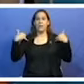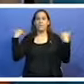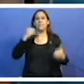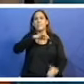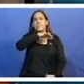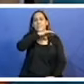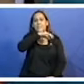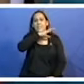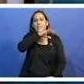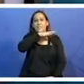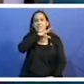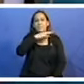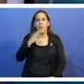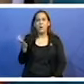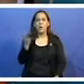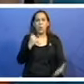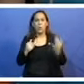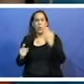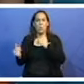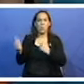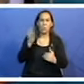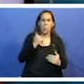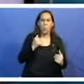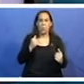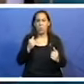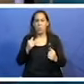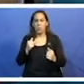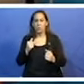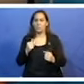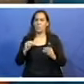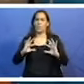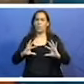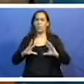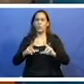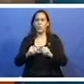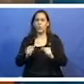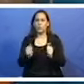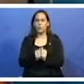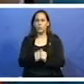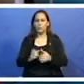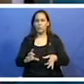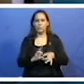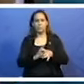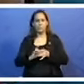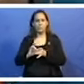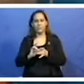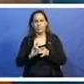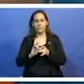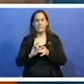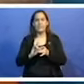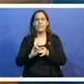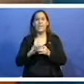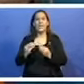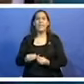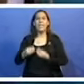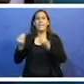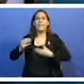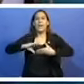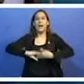que engole o outro, cada um em seu lugar. Todos juntos, bem unidos, para os parabéns lhe